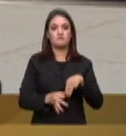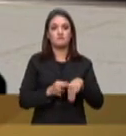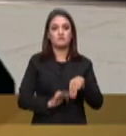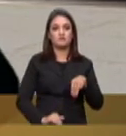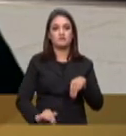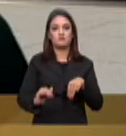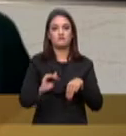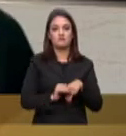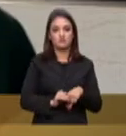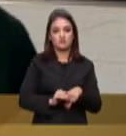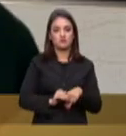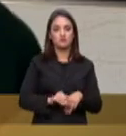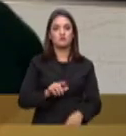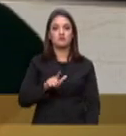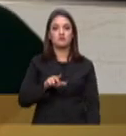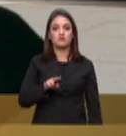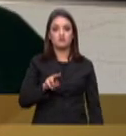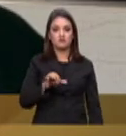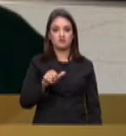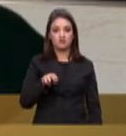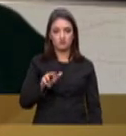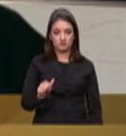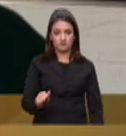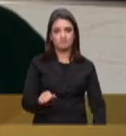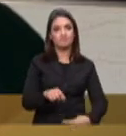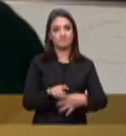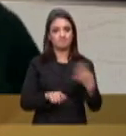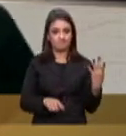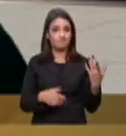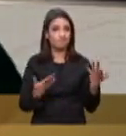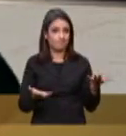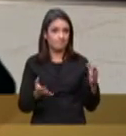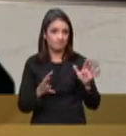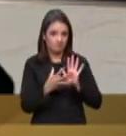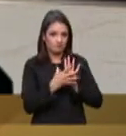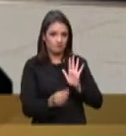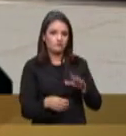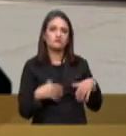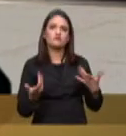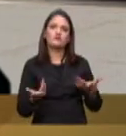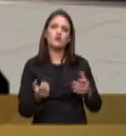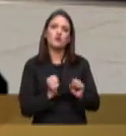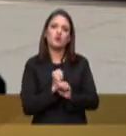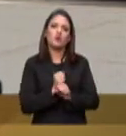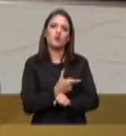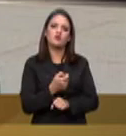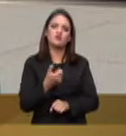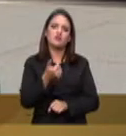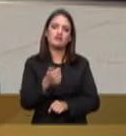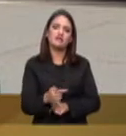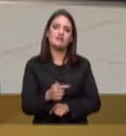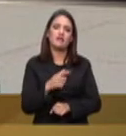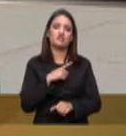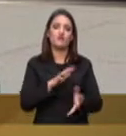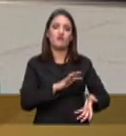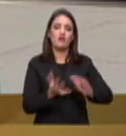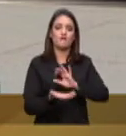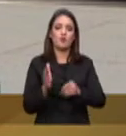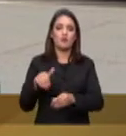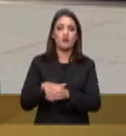343.978, da relatoria da ministra Luciana Alonso. Pois bem, com a reforma eleitoral de 2017, materializada na Lei